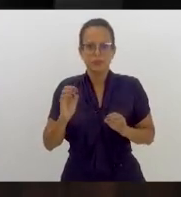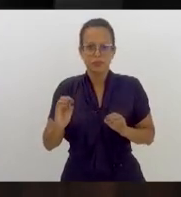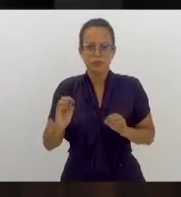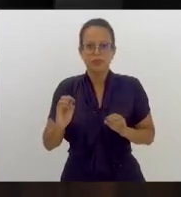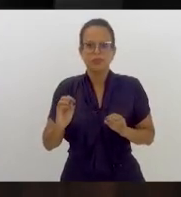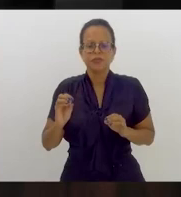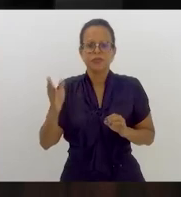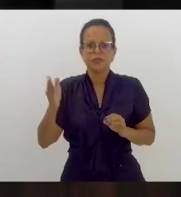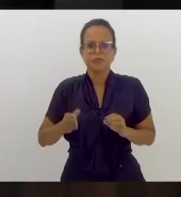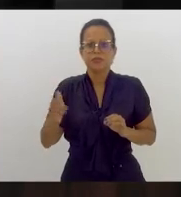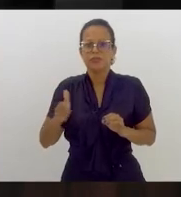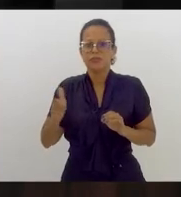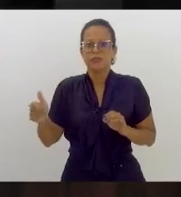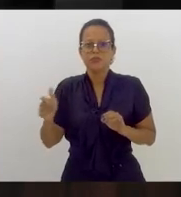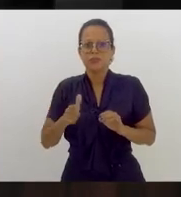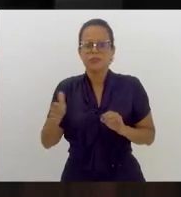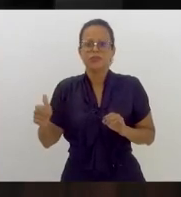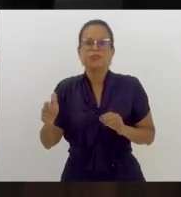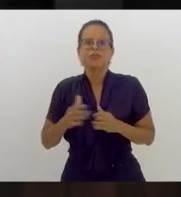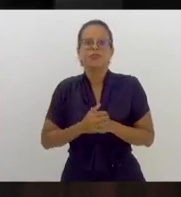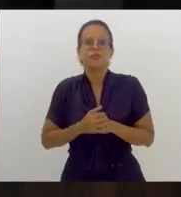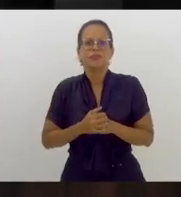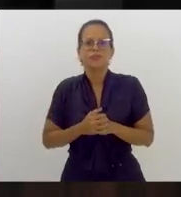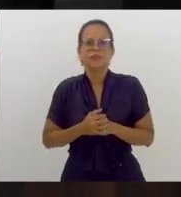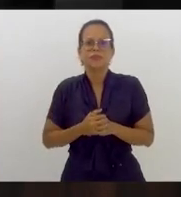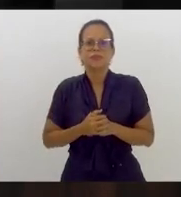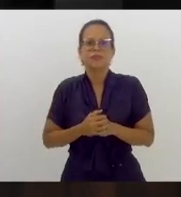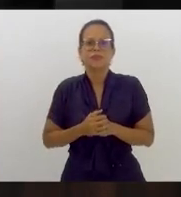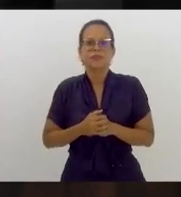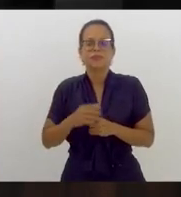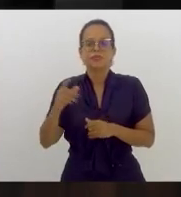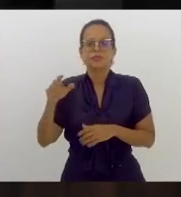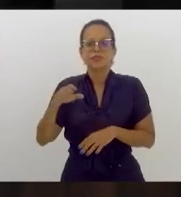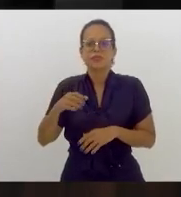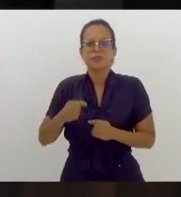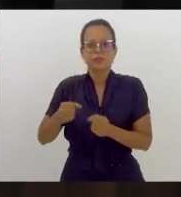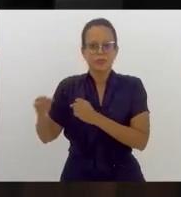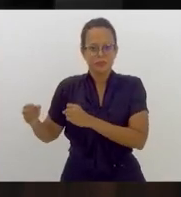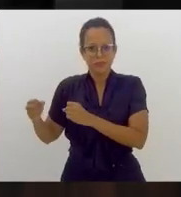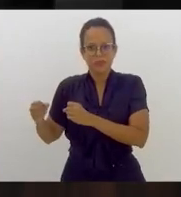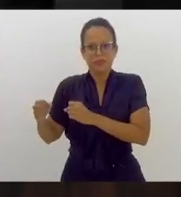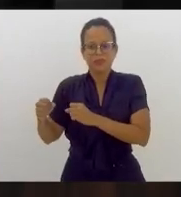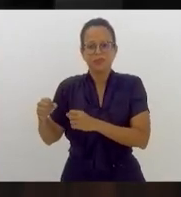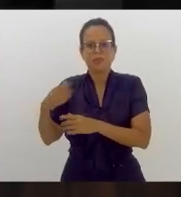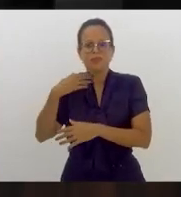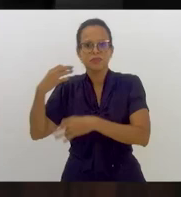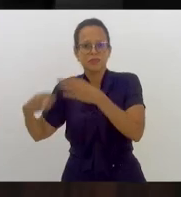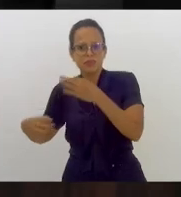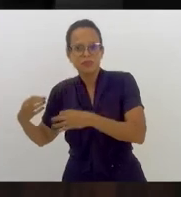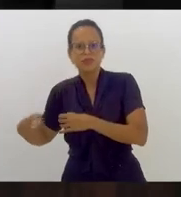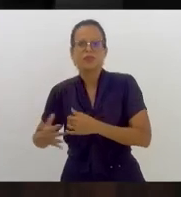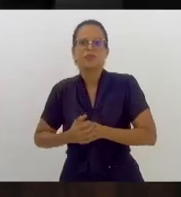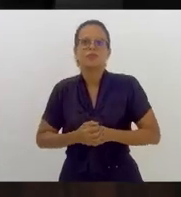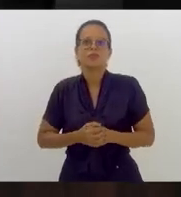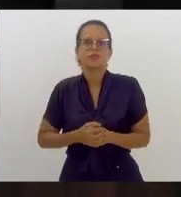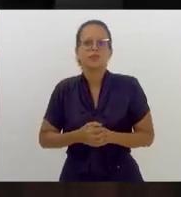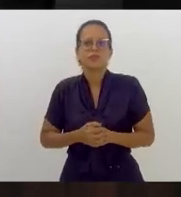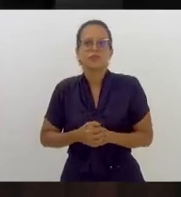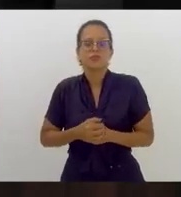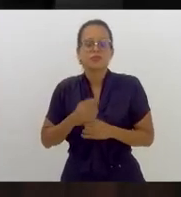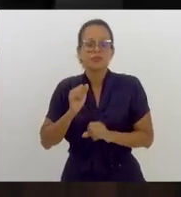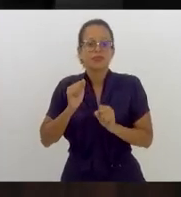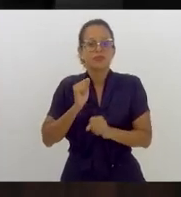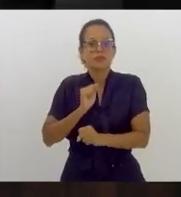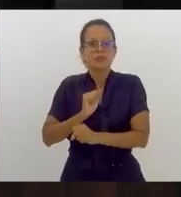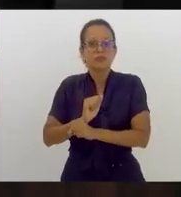Poder Judiciário, mensagem 2 de 22 do Poder Legislativo, que dispõe sobre os emolumentos dos serviços notoriais de registro no âmbito do